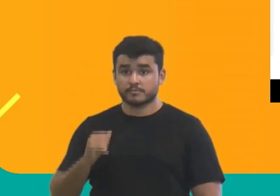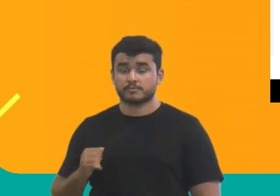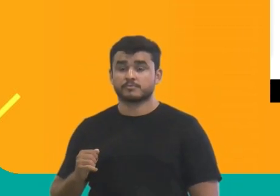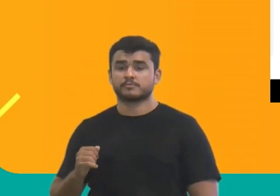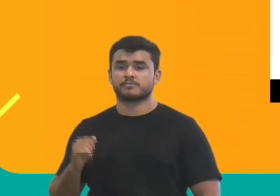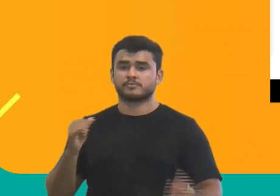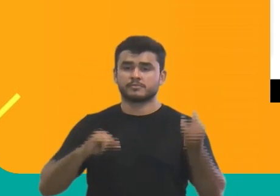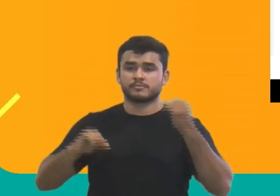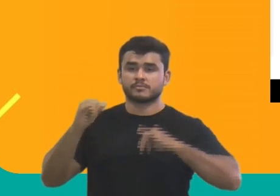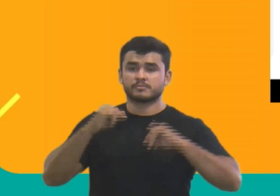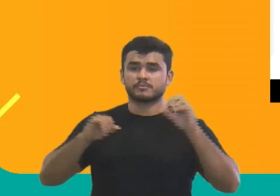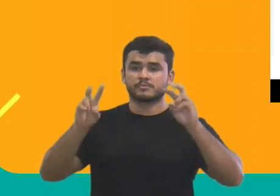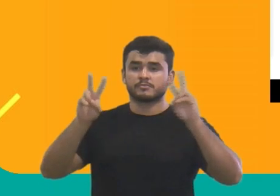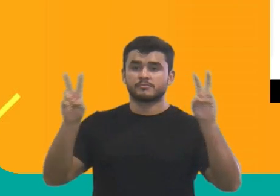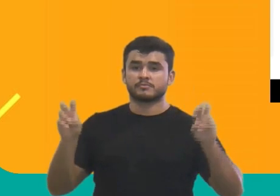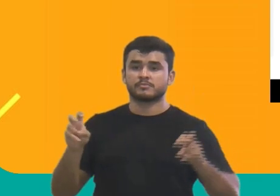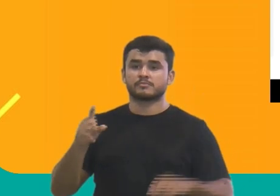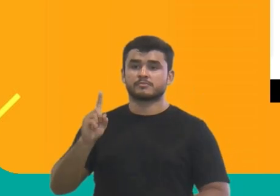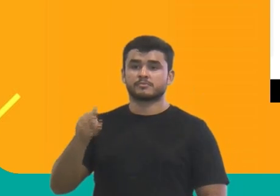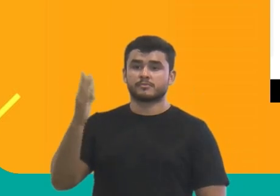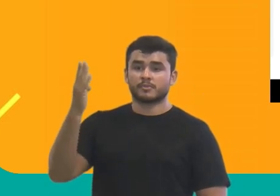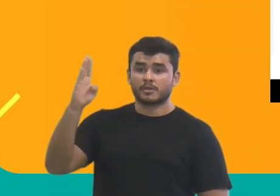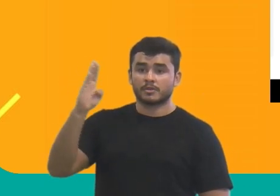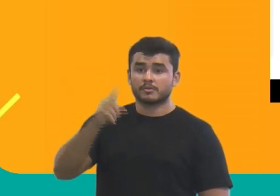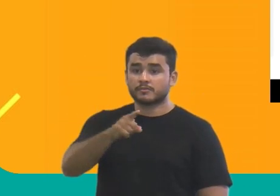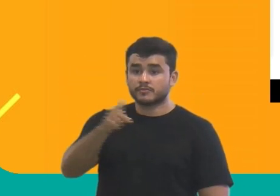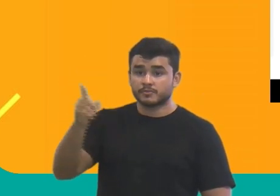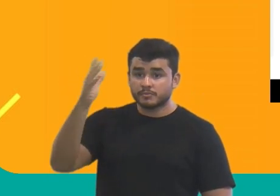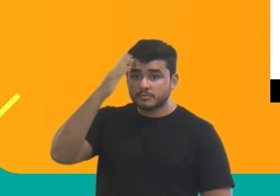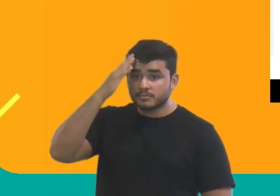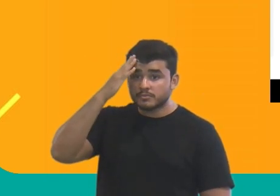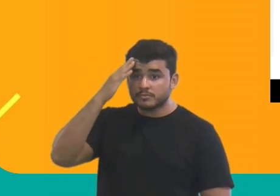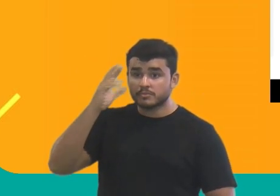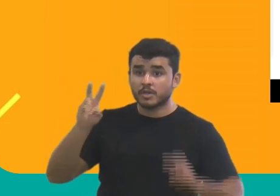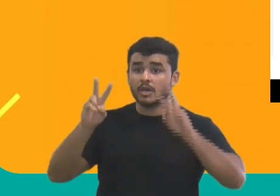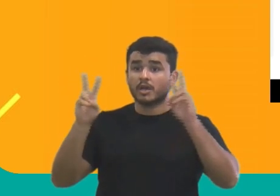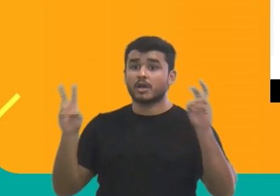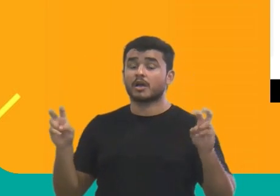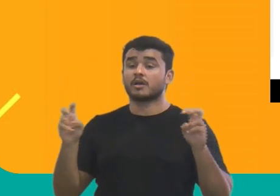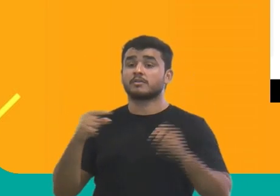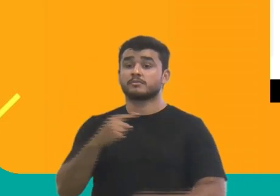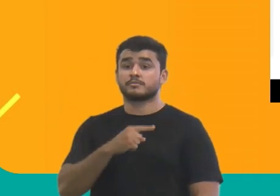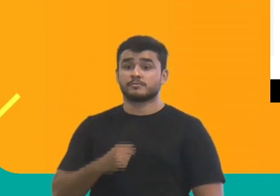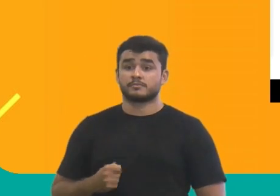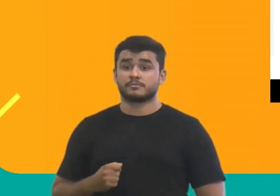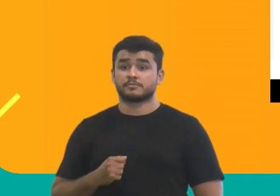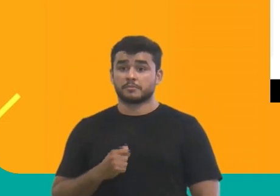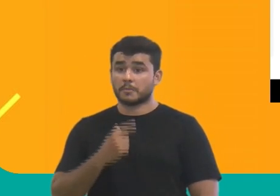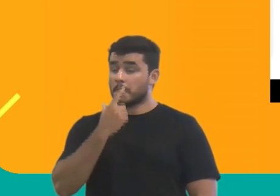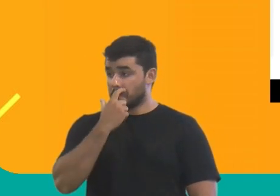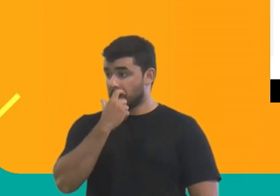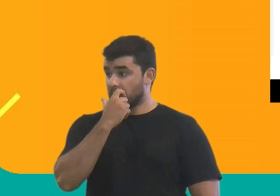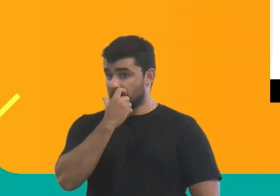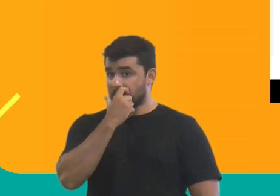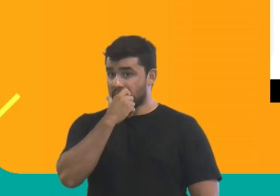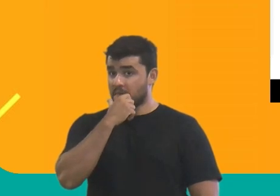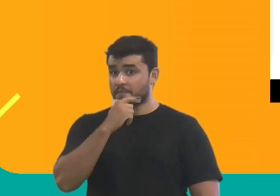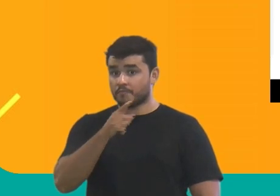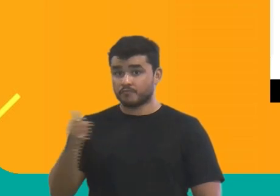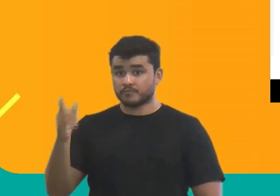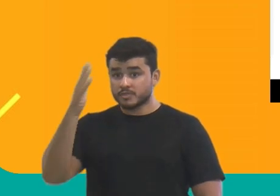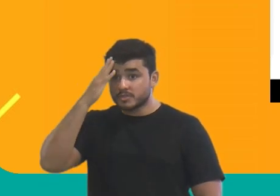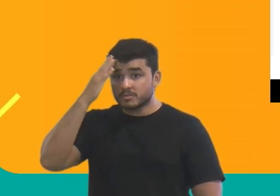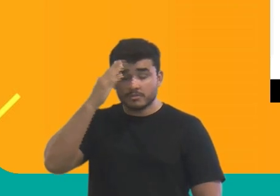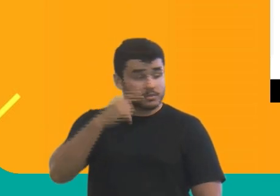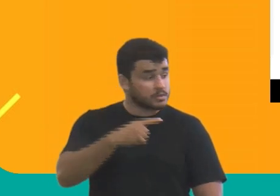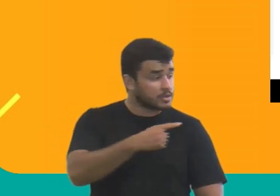química, conteúdos também que envolvem a biologia, mas você tem uma interpretação daquilo que está escrito, que por uma diferença mínima, uma questão